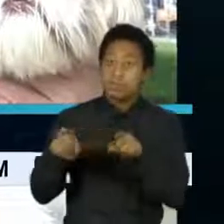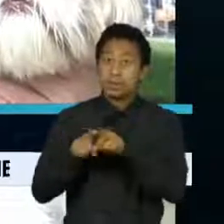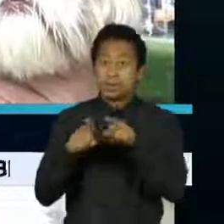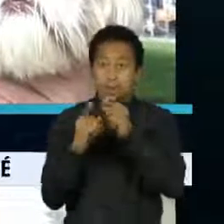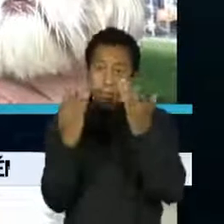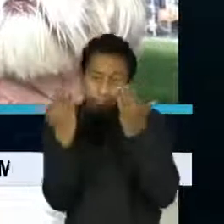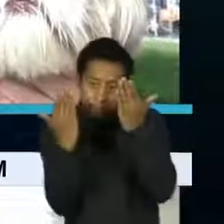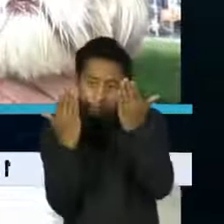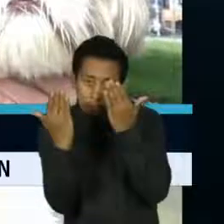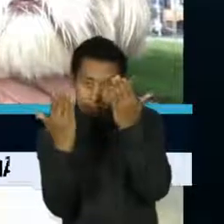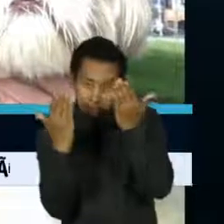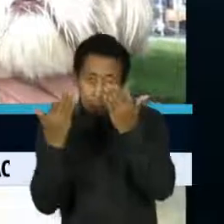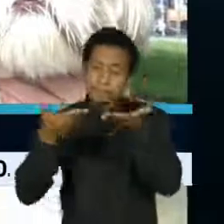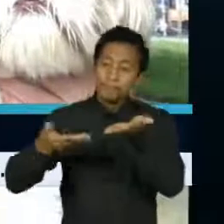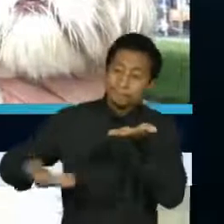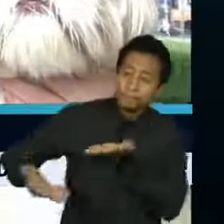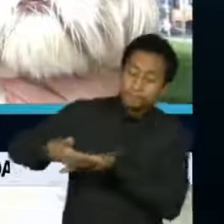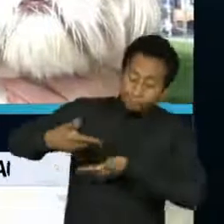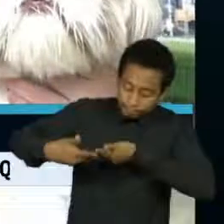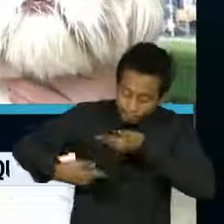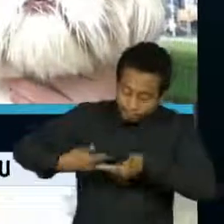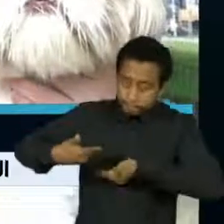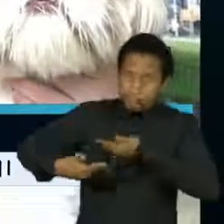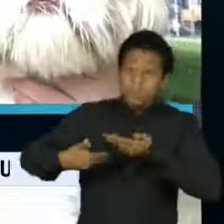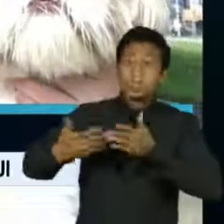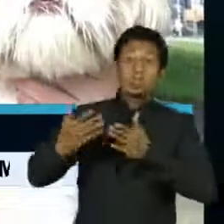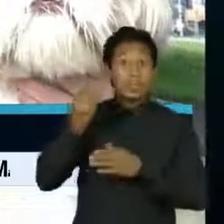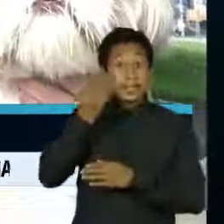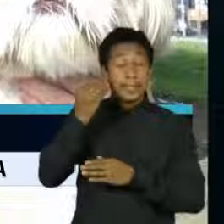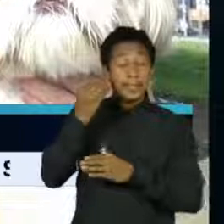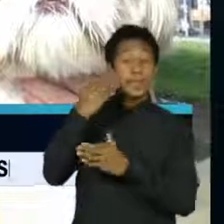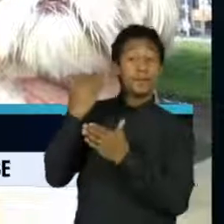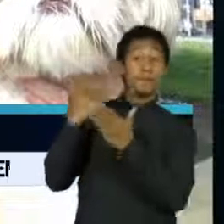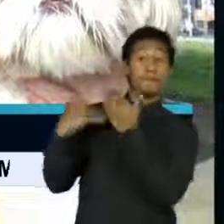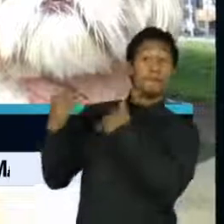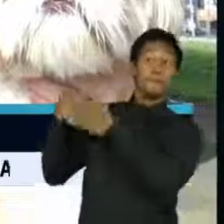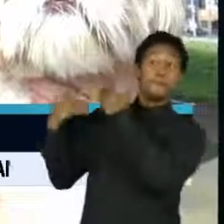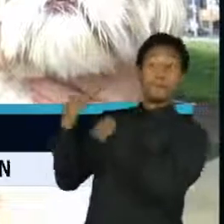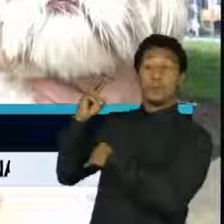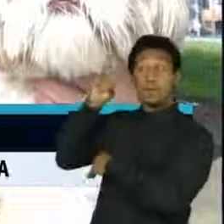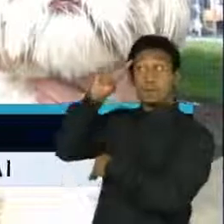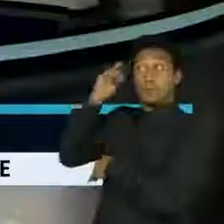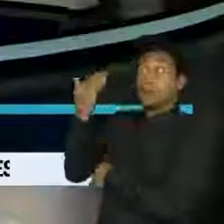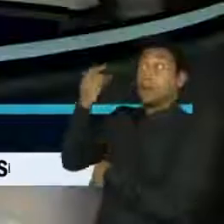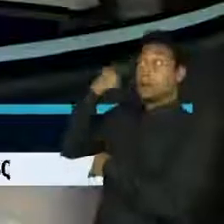psiquiatra, já fiz terapia de regressão. Então, é um combo